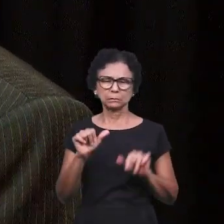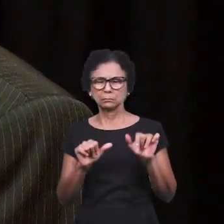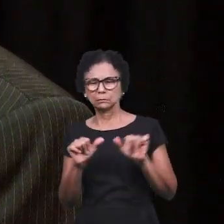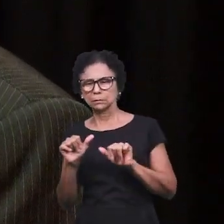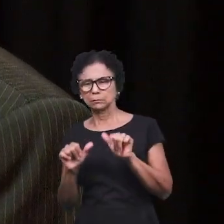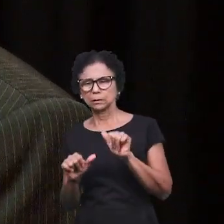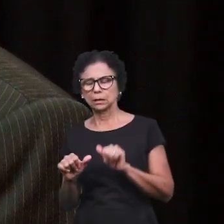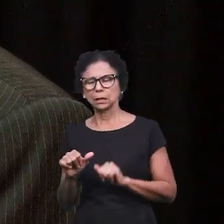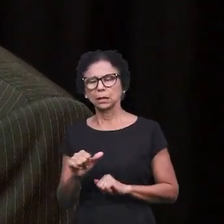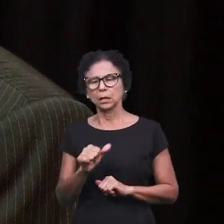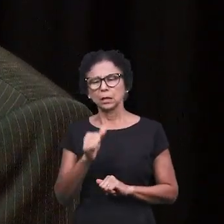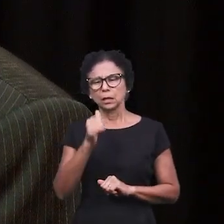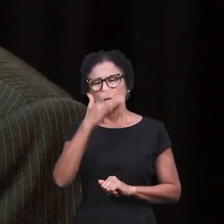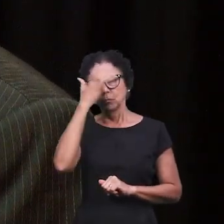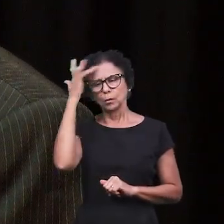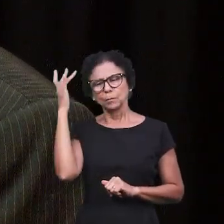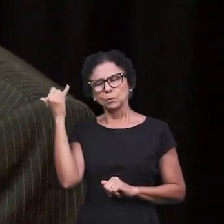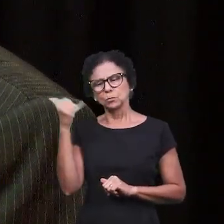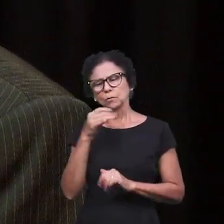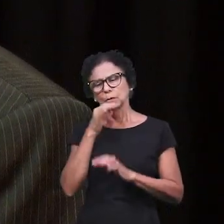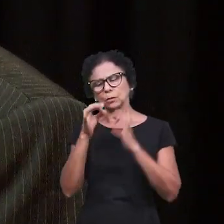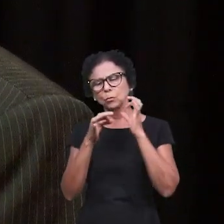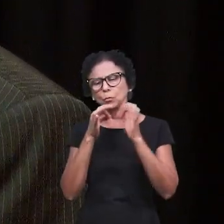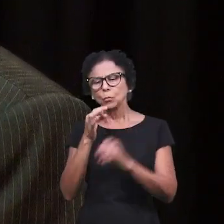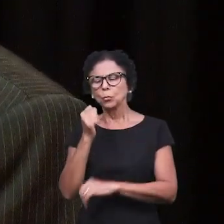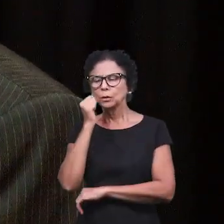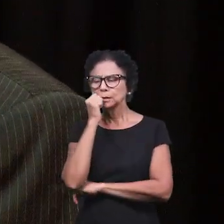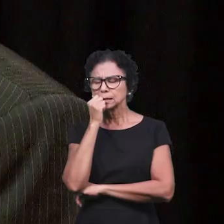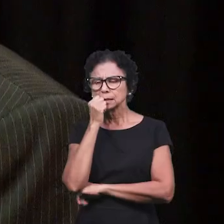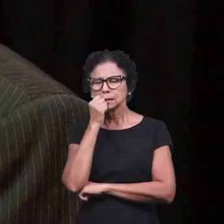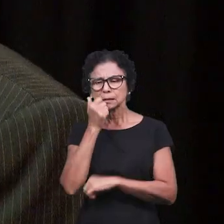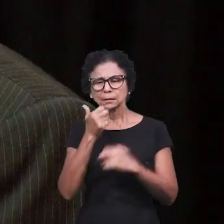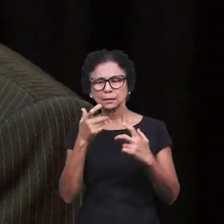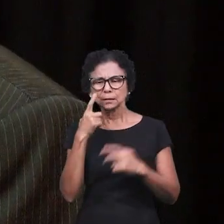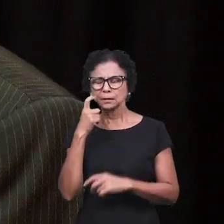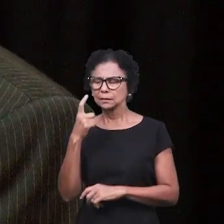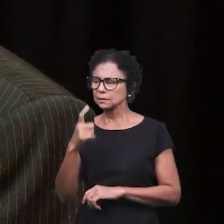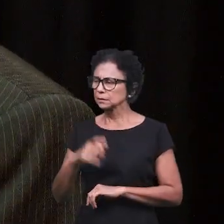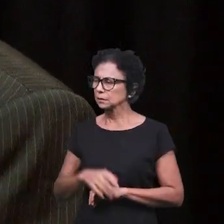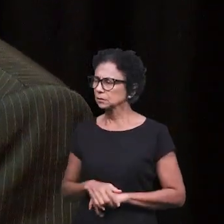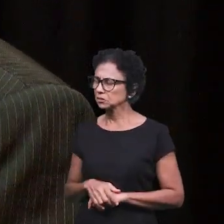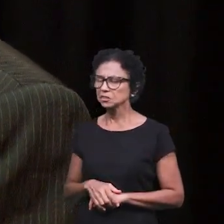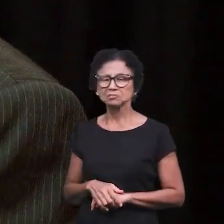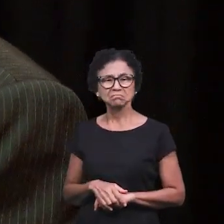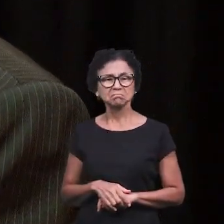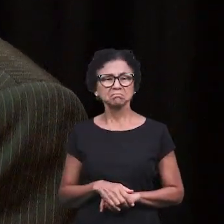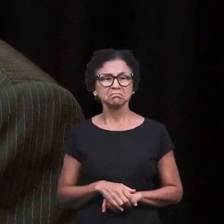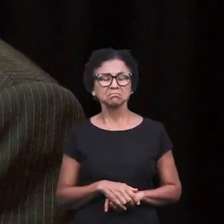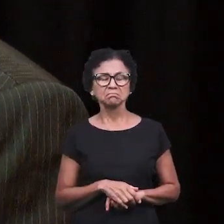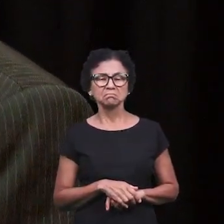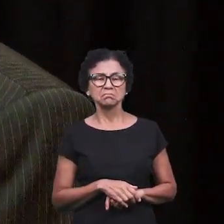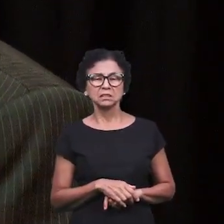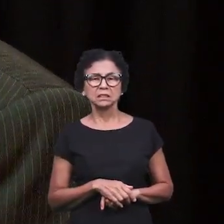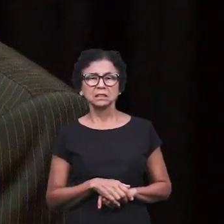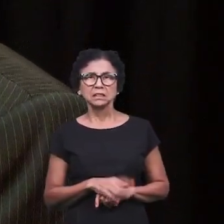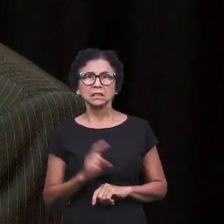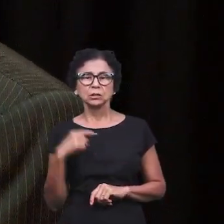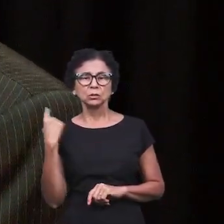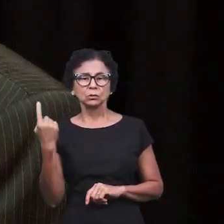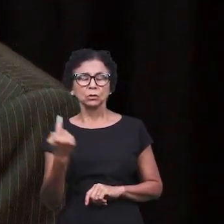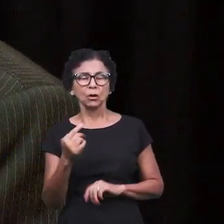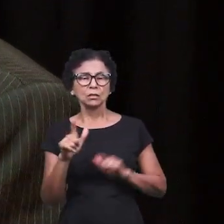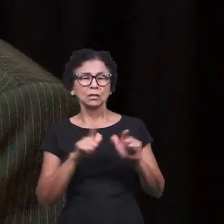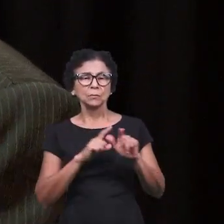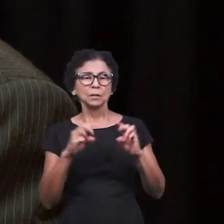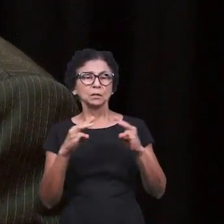ali, um irmão, ele fez um comentário que ele disse, olha, que coisa interessante, né? Estamos nós aqui trabalhando, né, no Manaim,